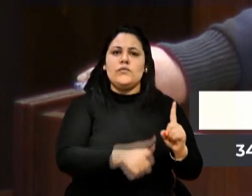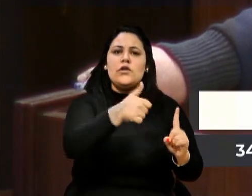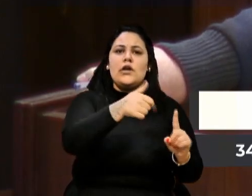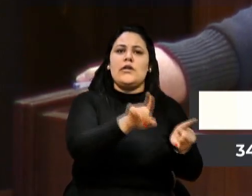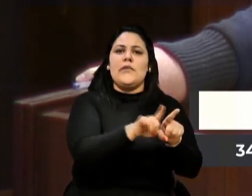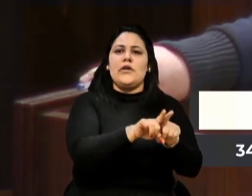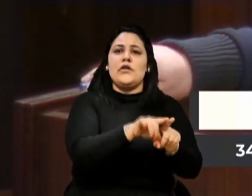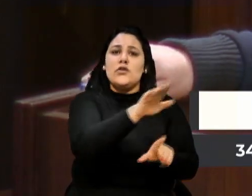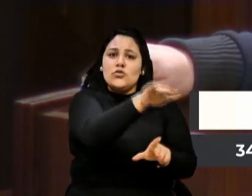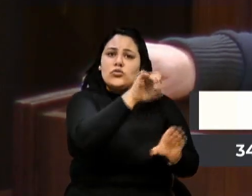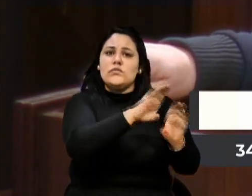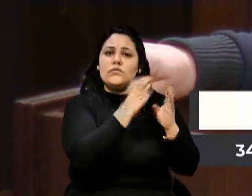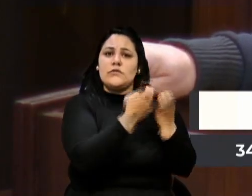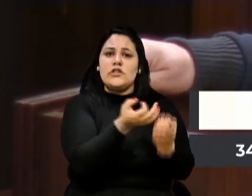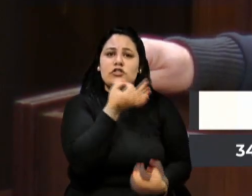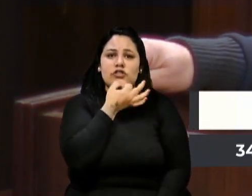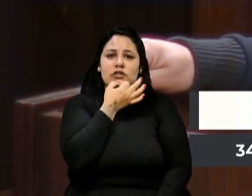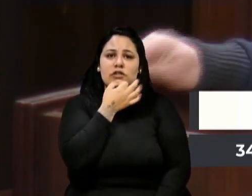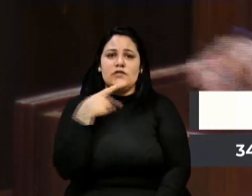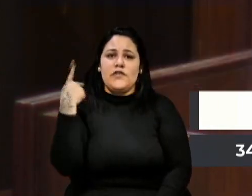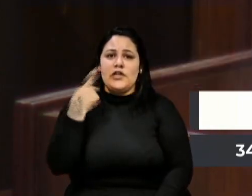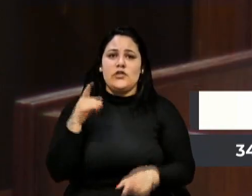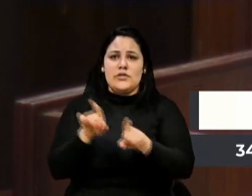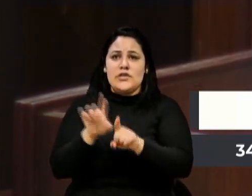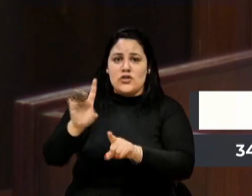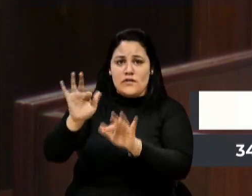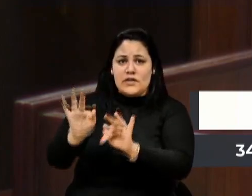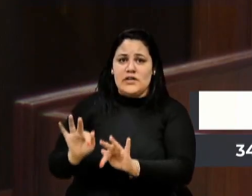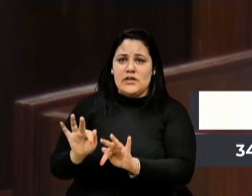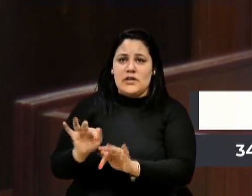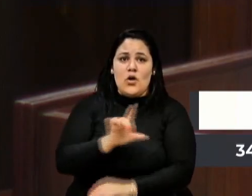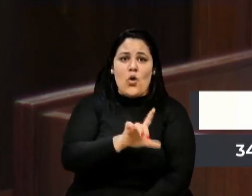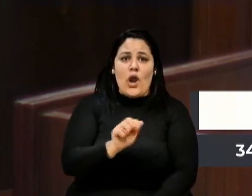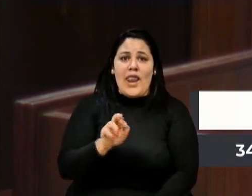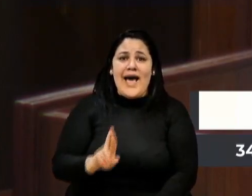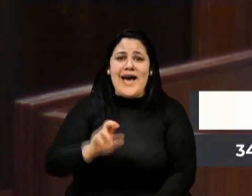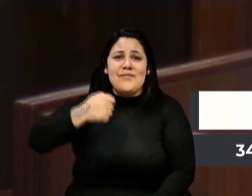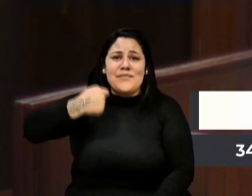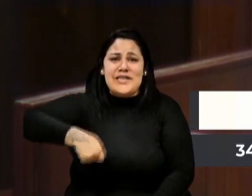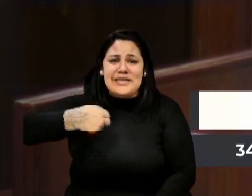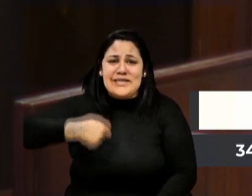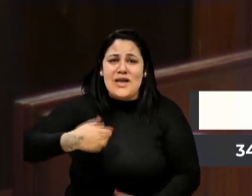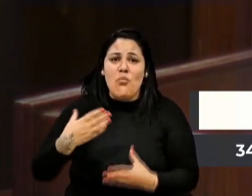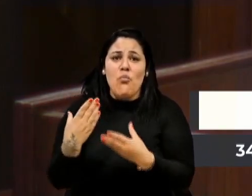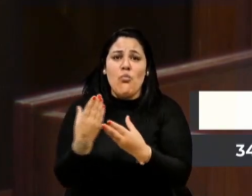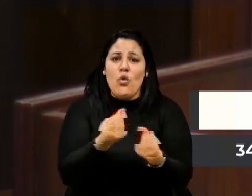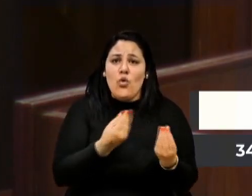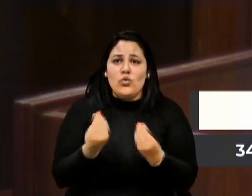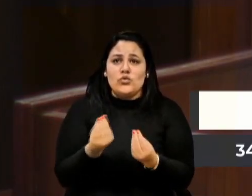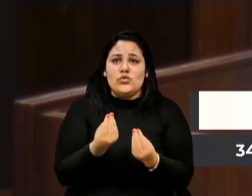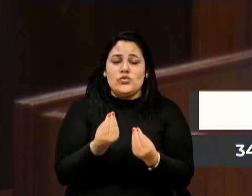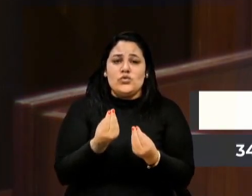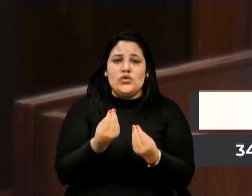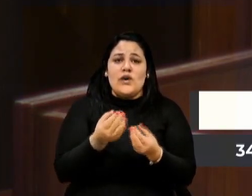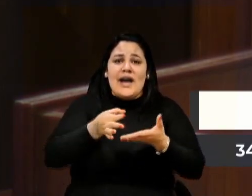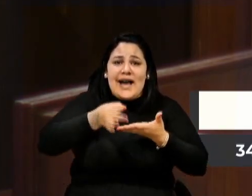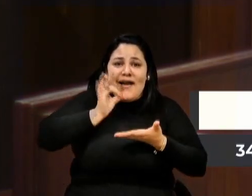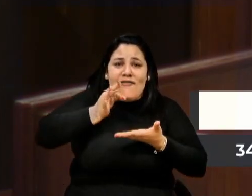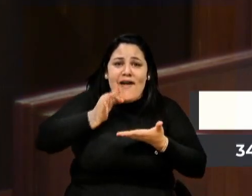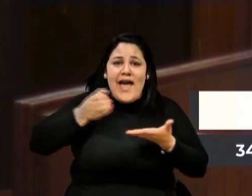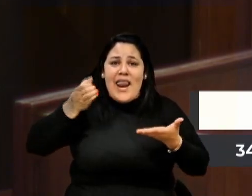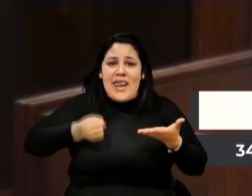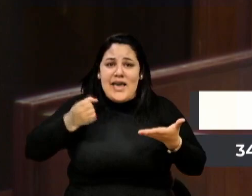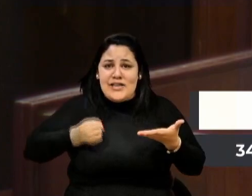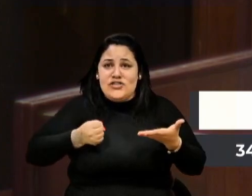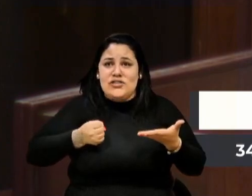comunidade de Caxias, aos vereadores, para concluir, presidente. O Lar da Velhice está precisando muito, nesse momento aqui, de café e leite. Só